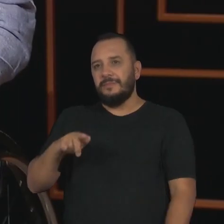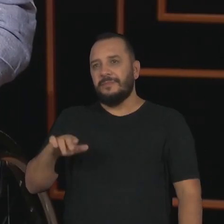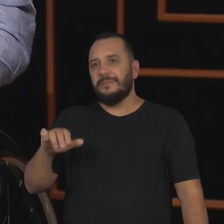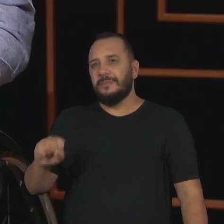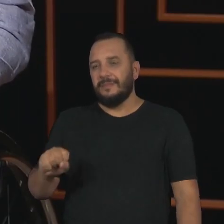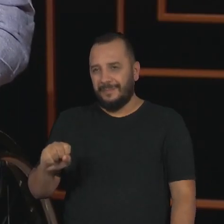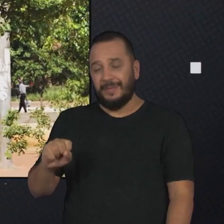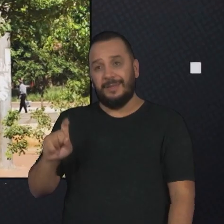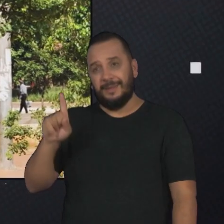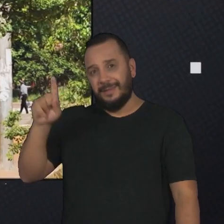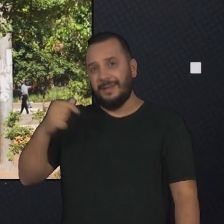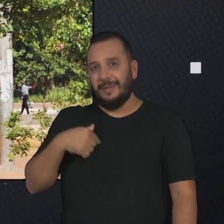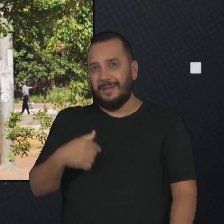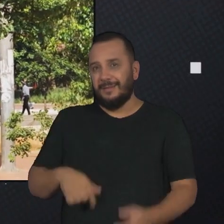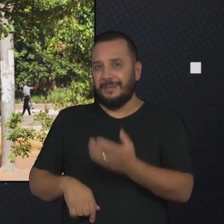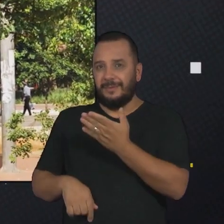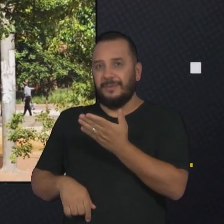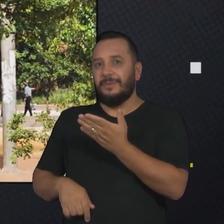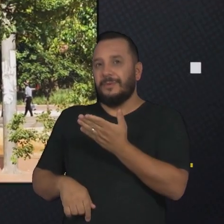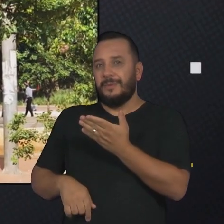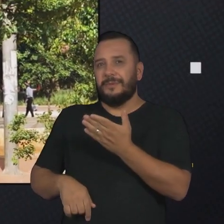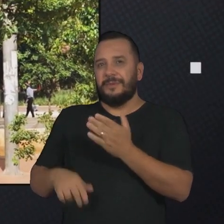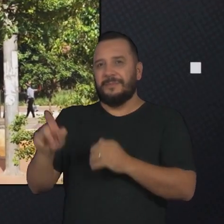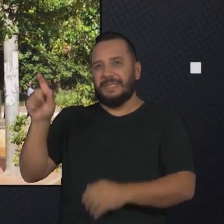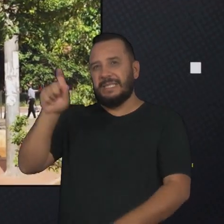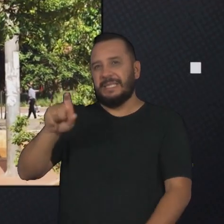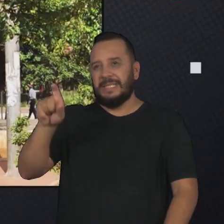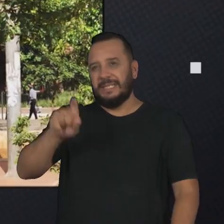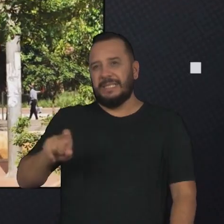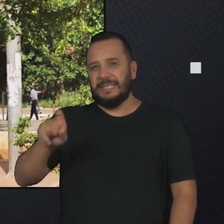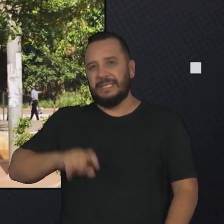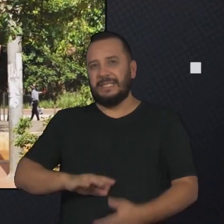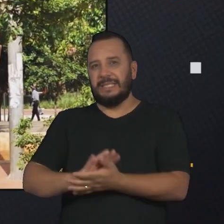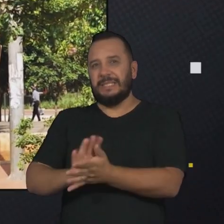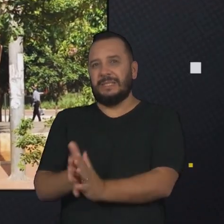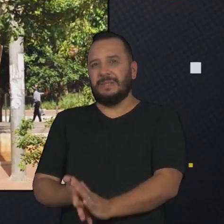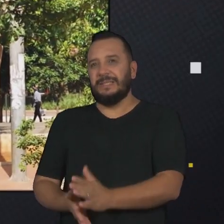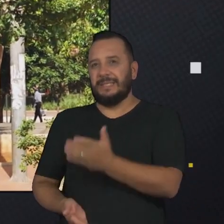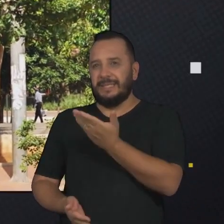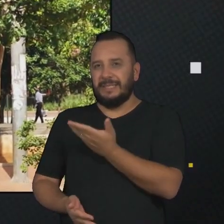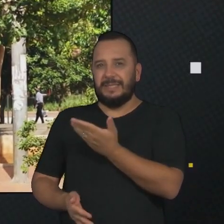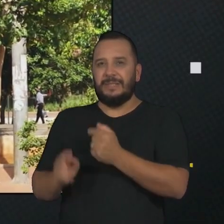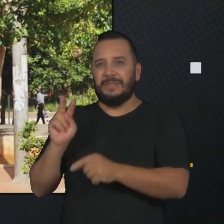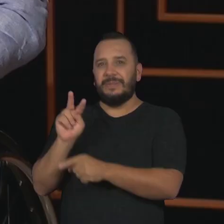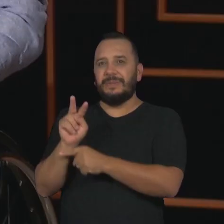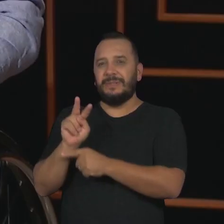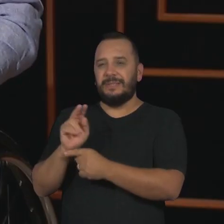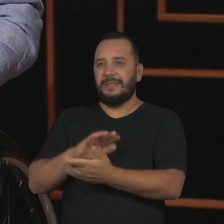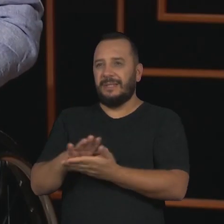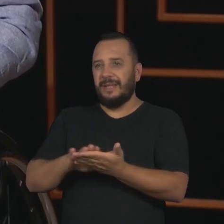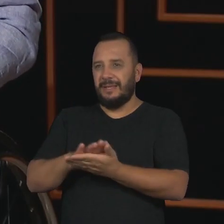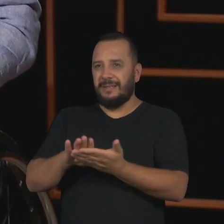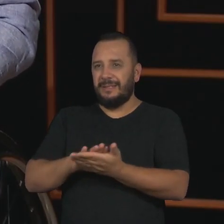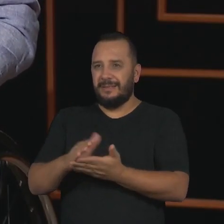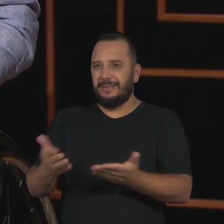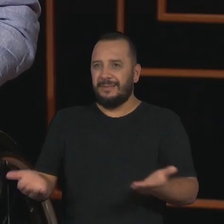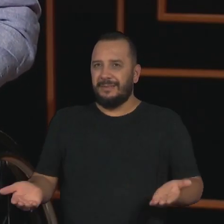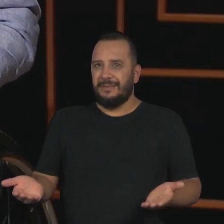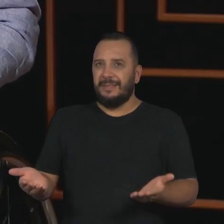Flavianos no Largo do Aroche, pichada, estragada, não se cuida. Nós não